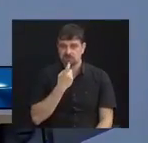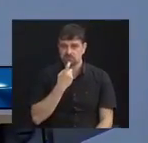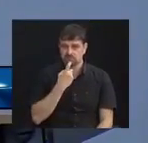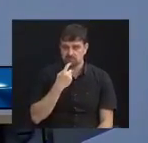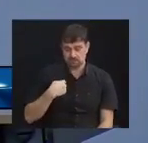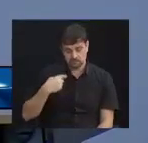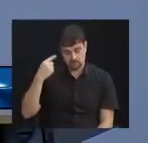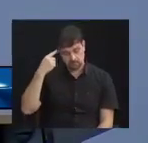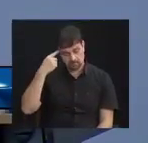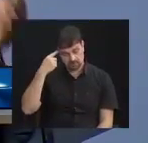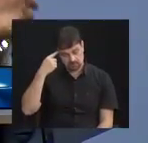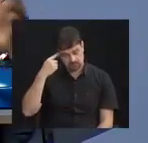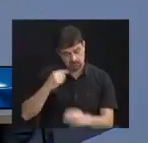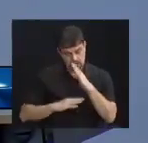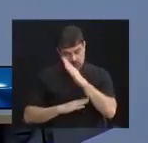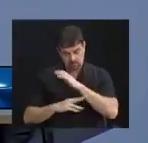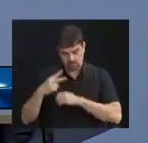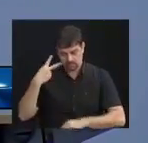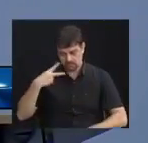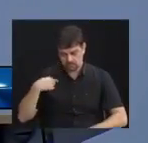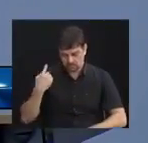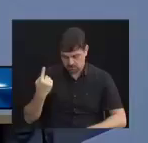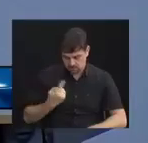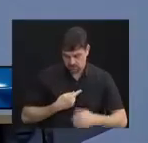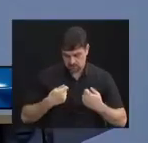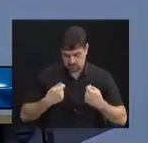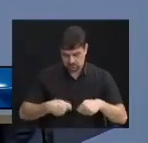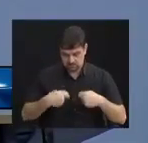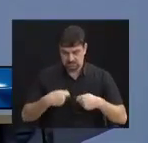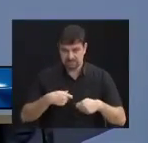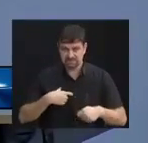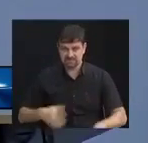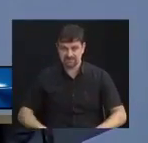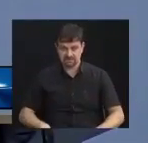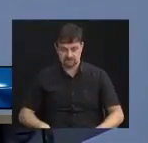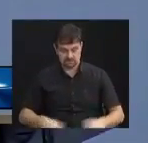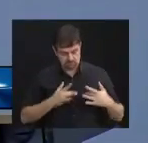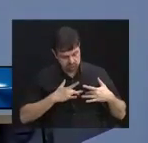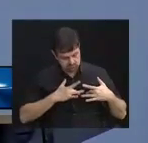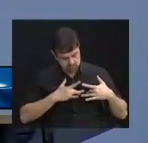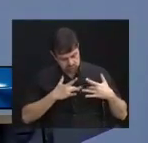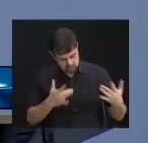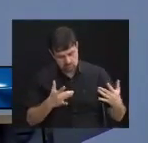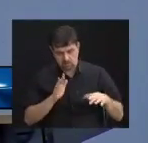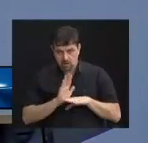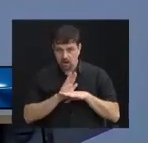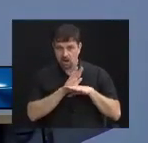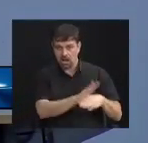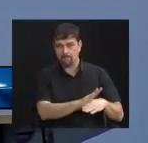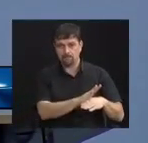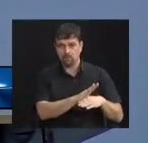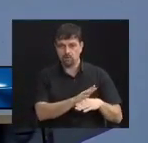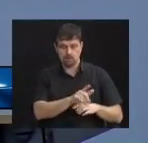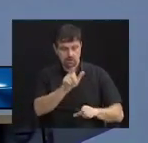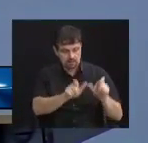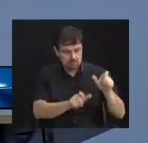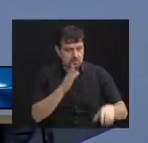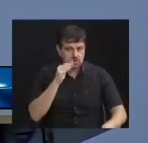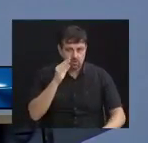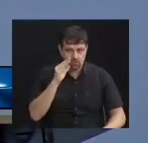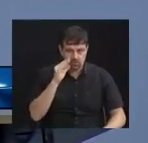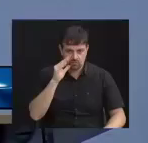essa casa, nós precisaríamos prestar essa solidariedade de apoio a esses